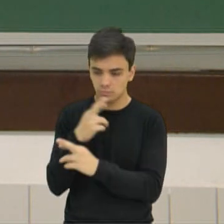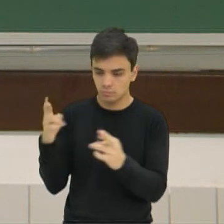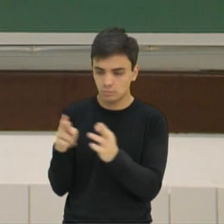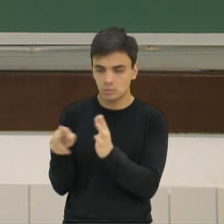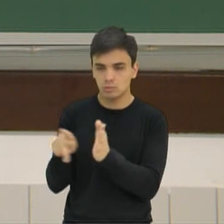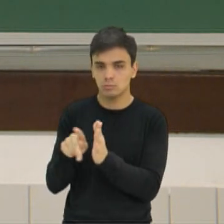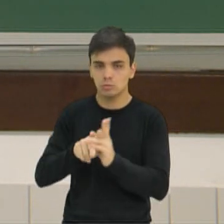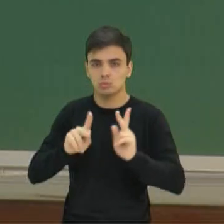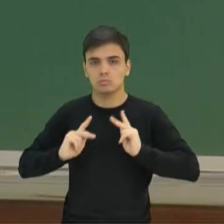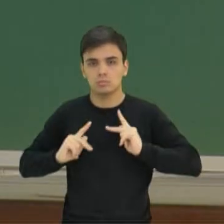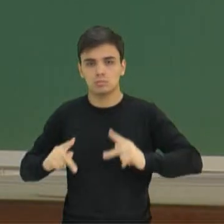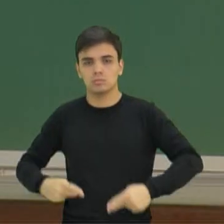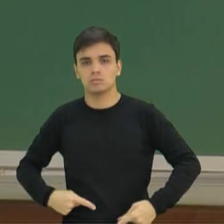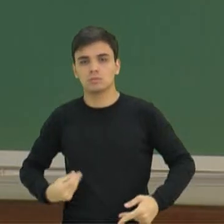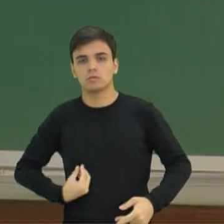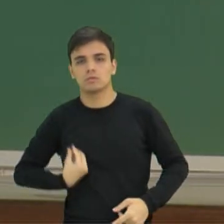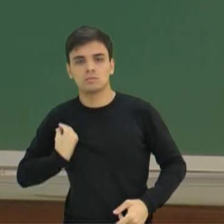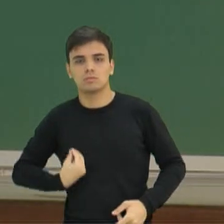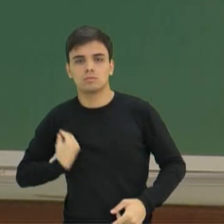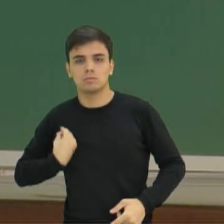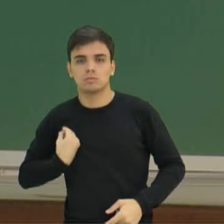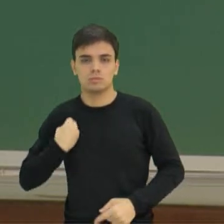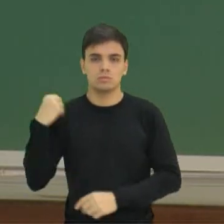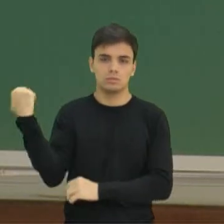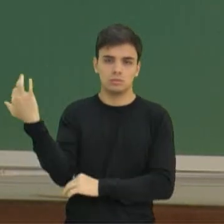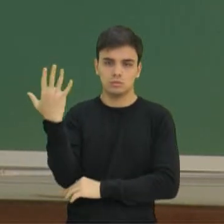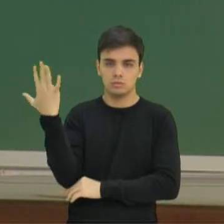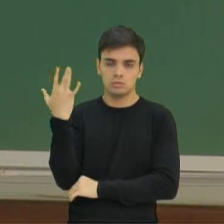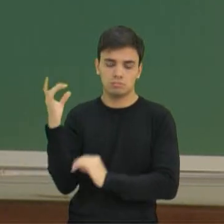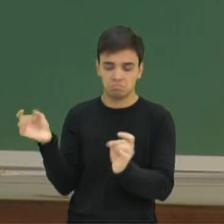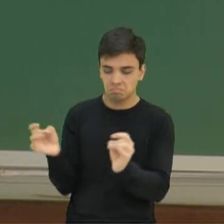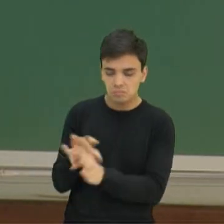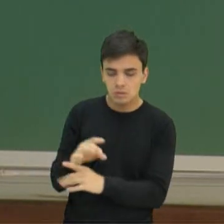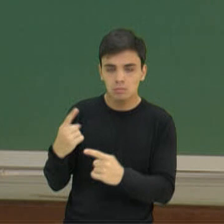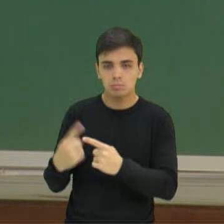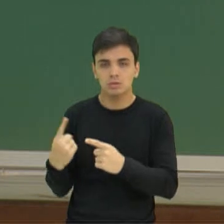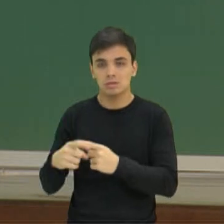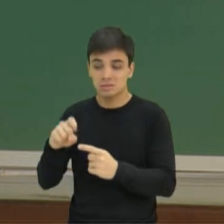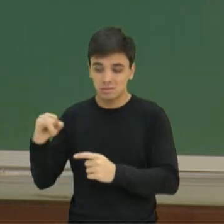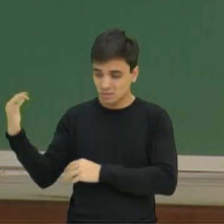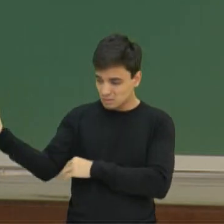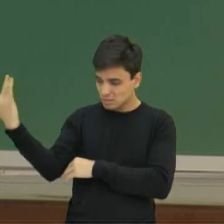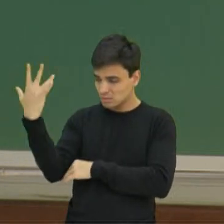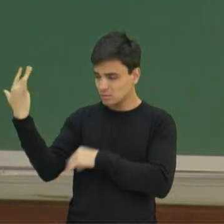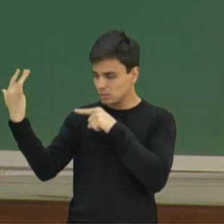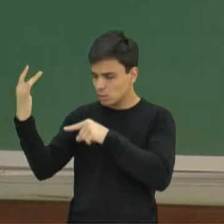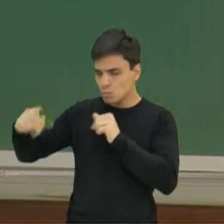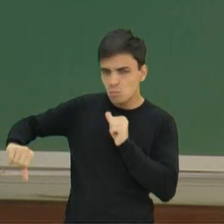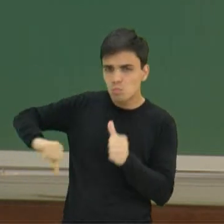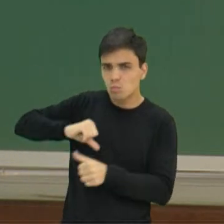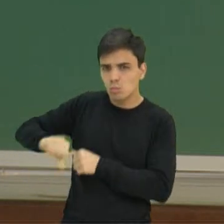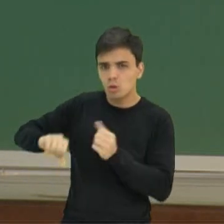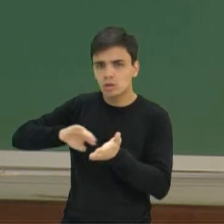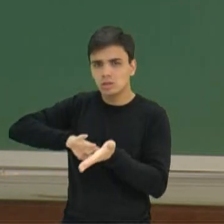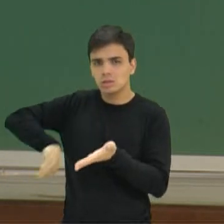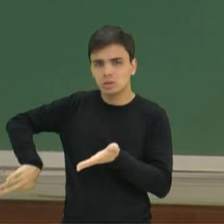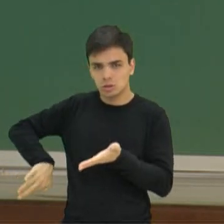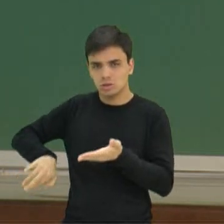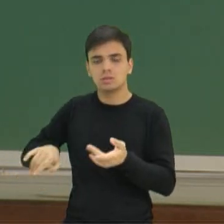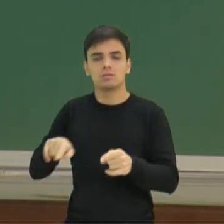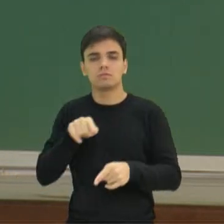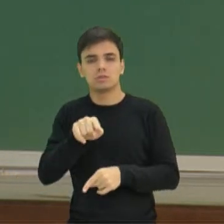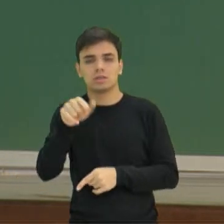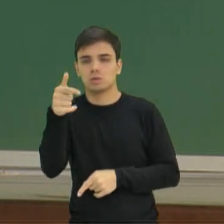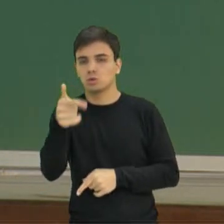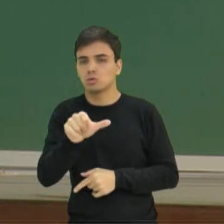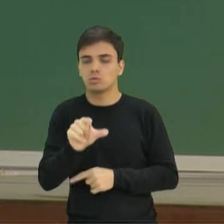meio natural, deixa de existir, porque se esse meio natural foi totalmente modificado, foi totalmente retirado, você não tem